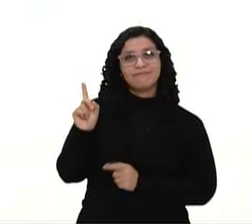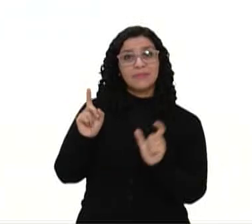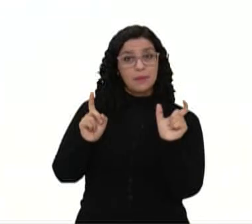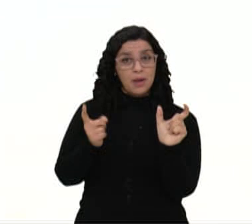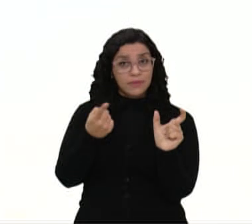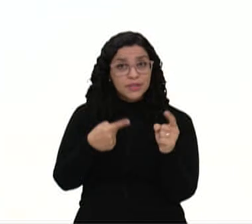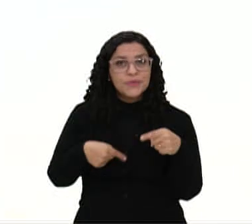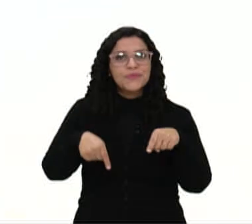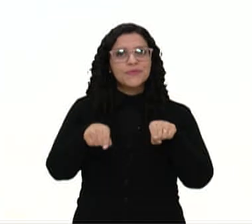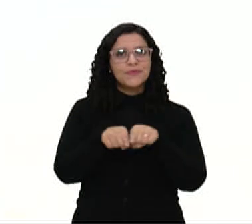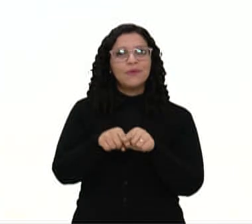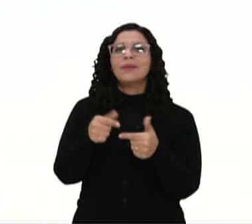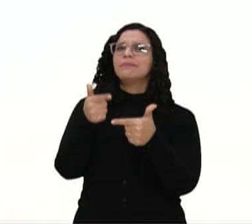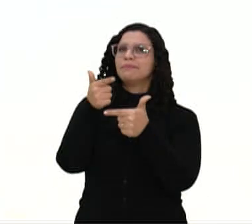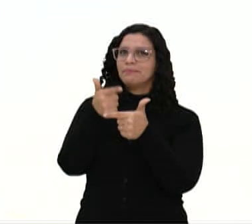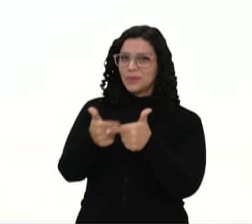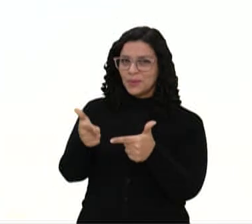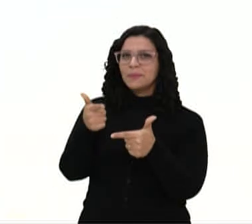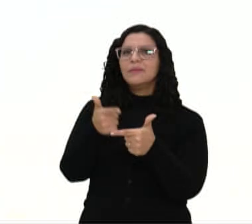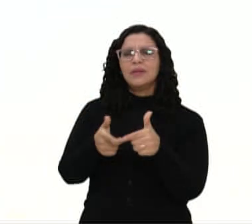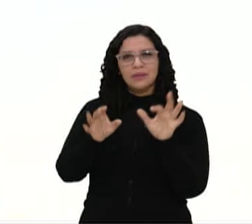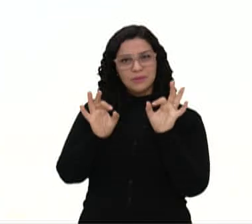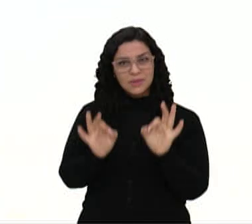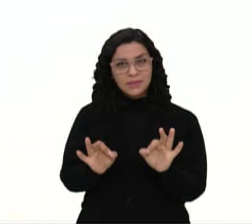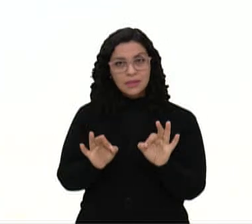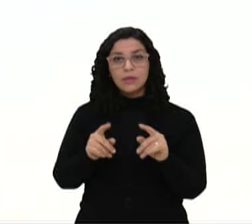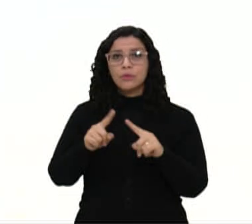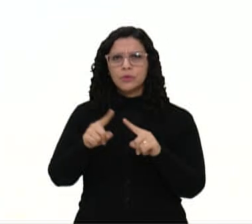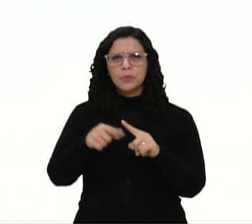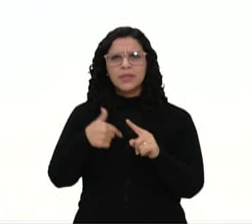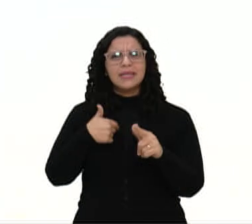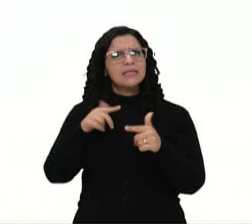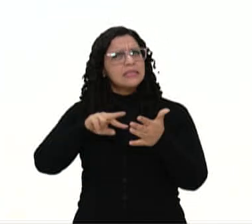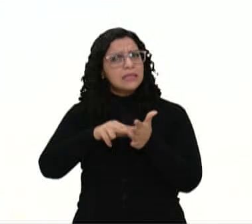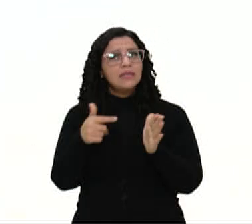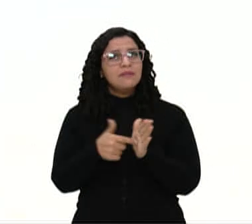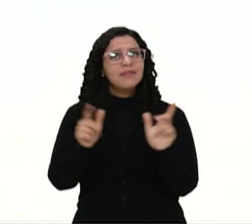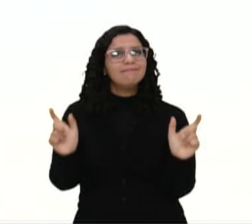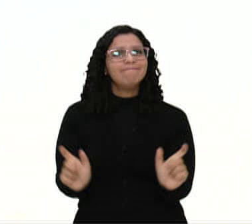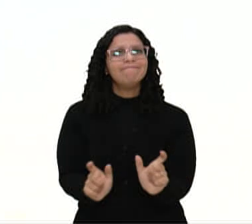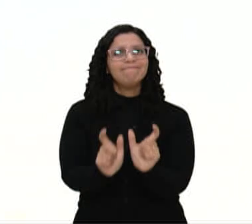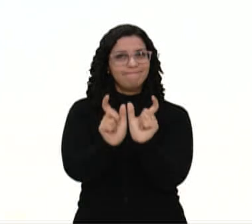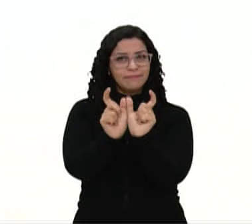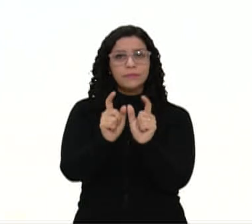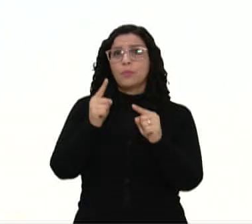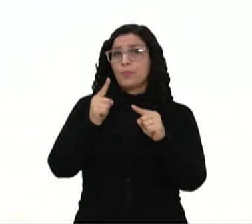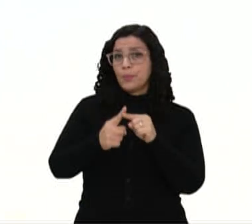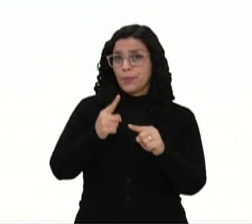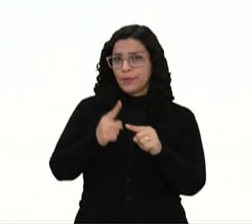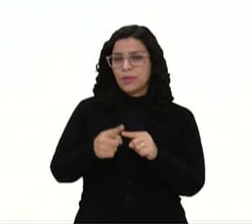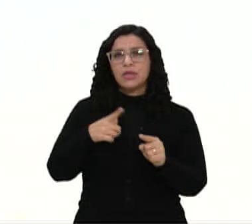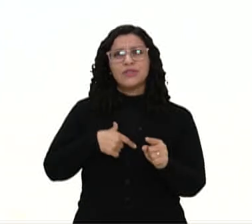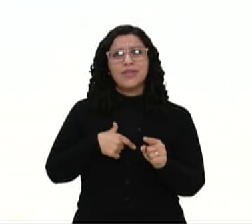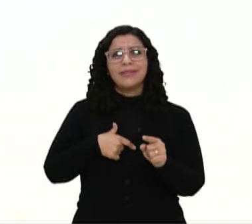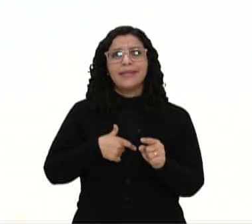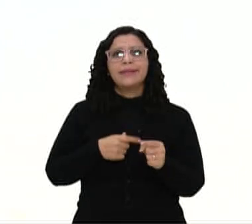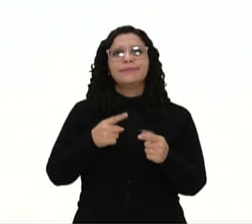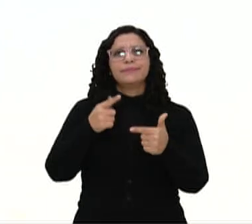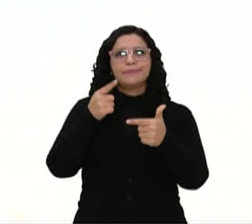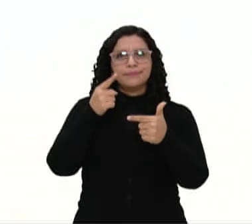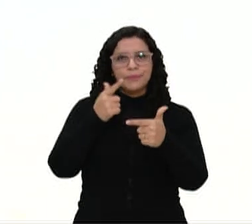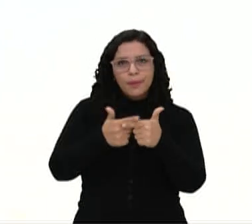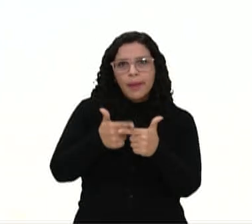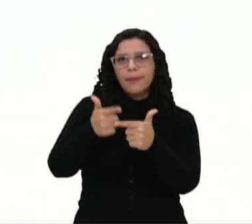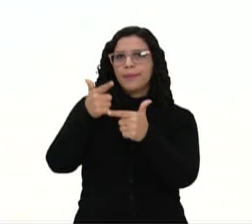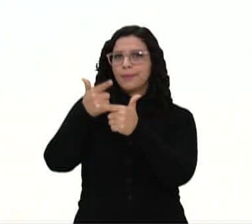palavra retomada é problema, isso mesmo, o obstáculo está retomando a palavra problema. Por quê? Já teve ali a incidência de